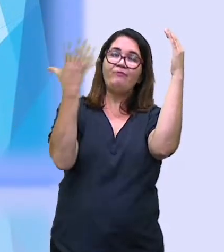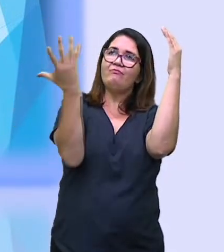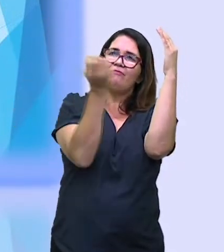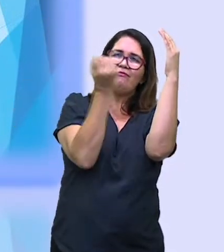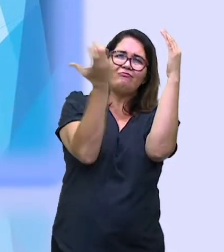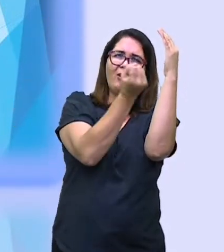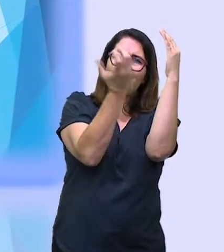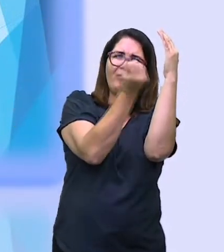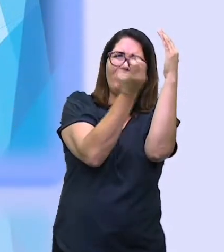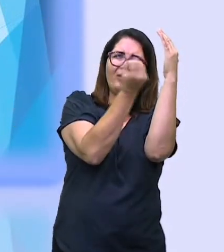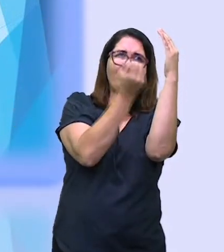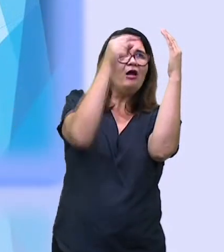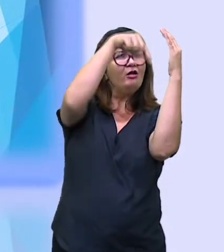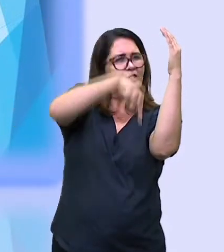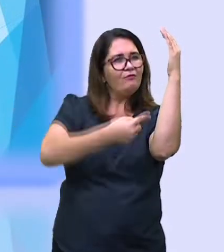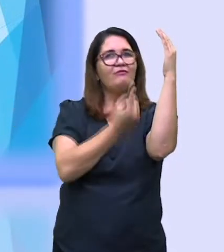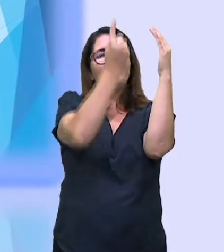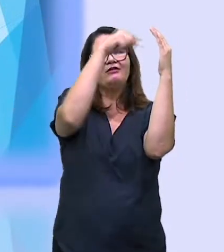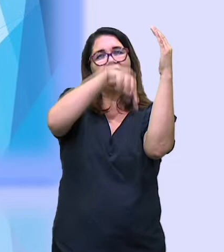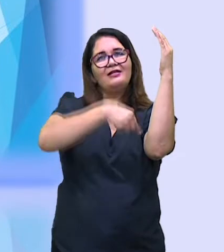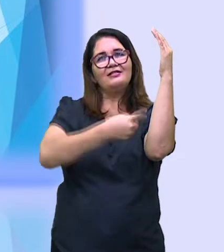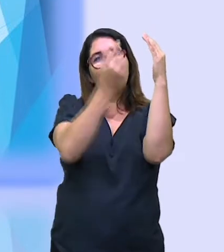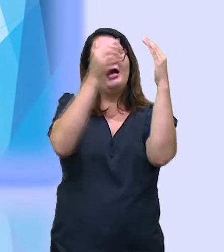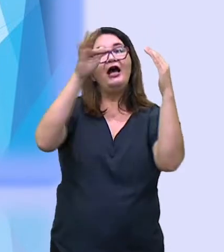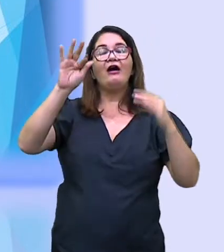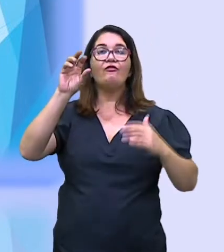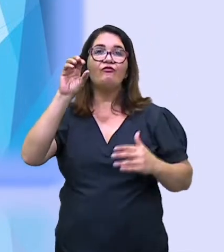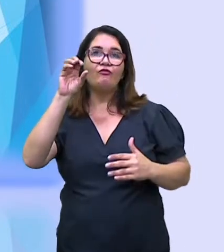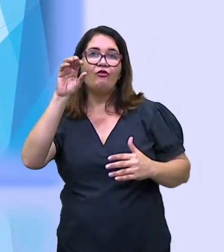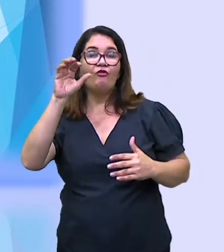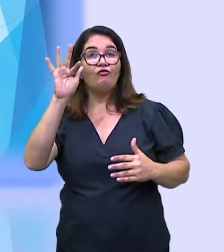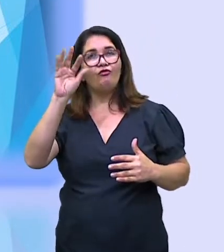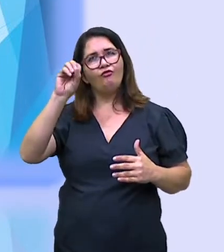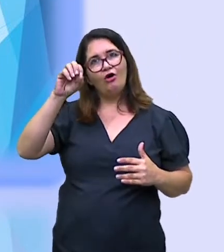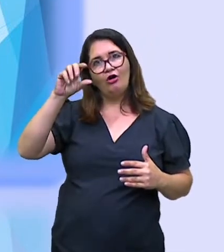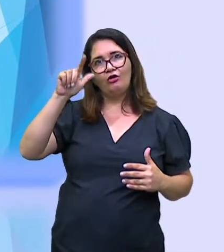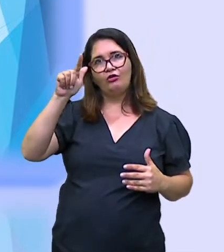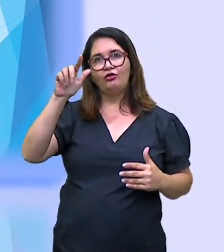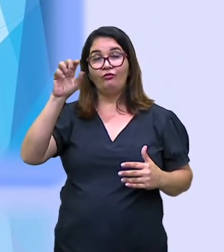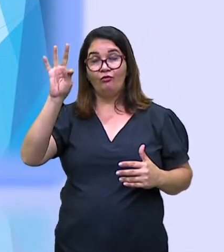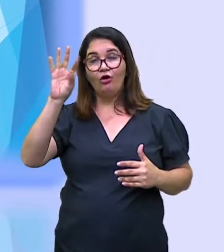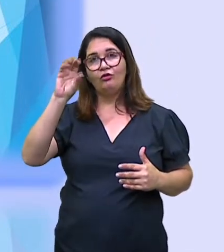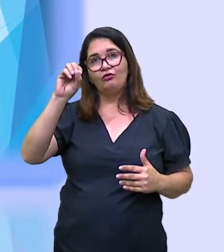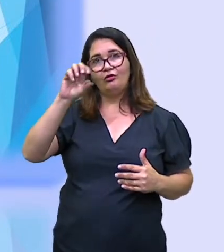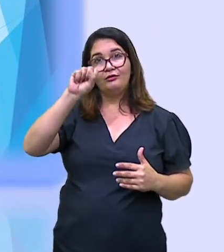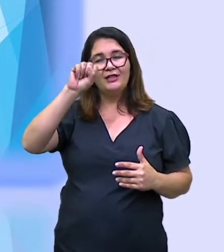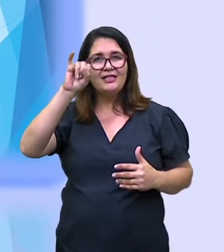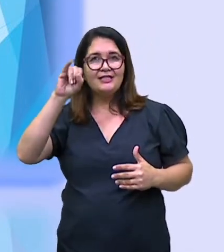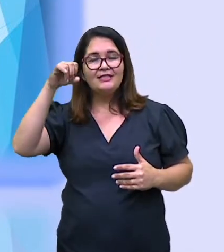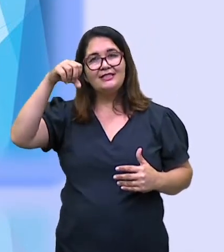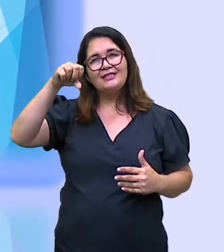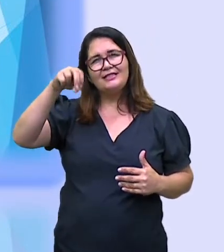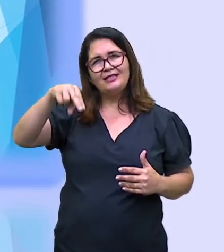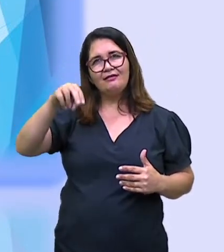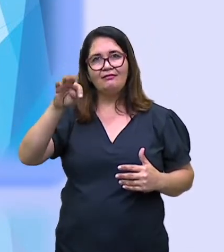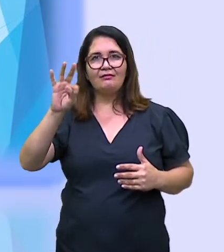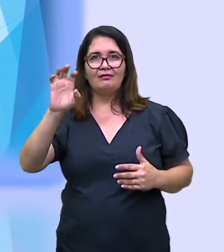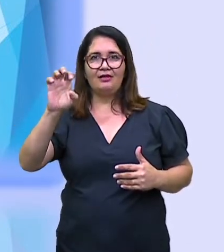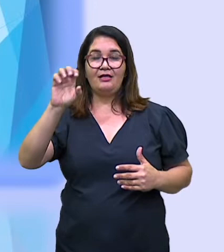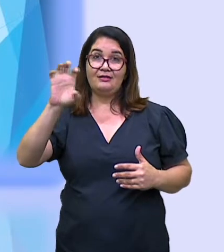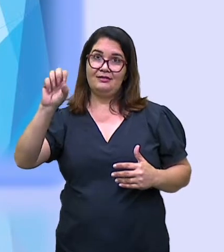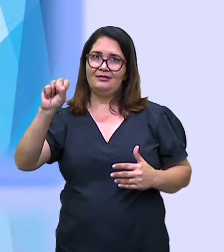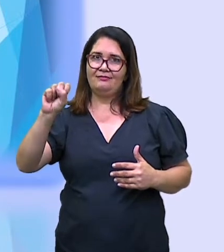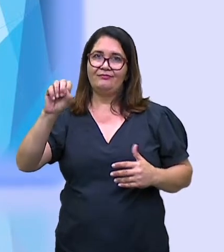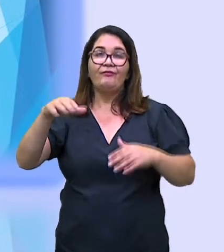é também feita na respiração dos animais. Dentre os gases nobres